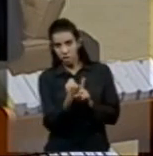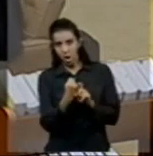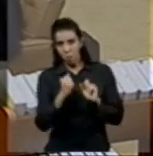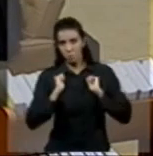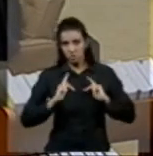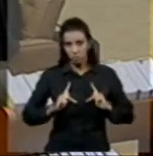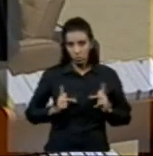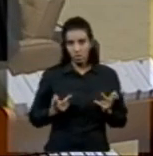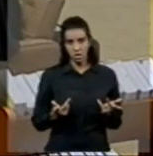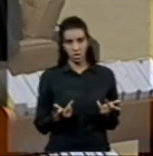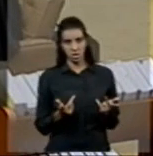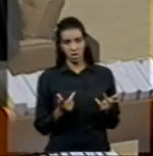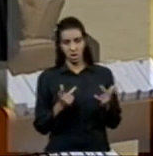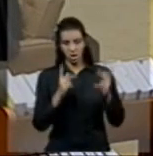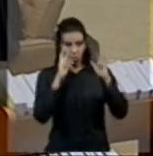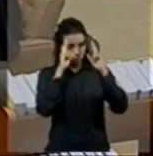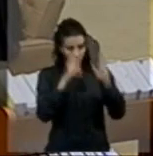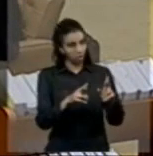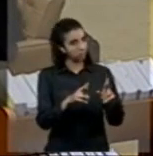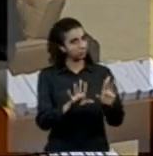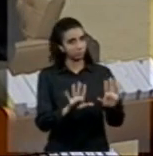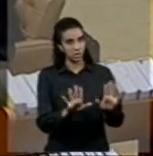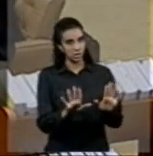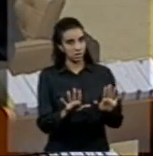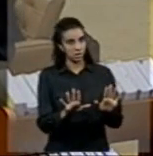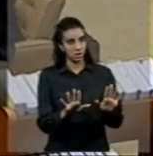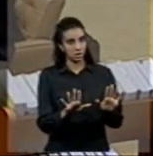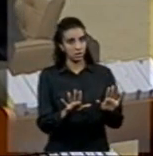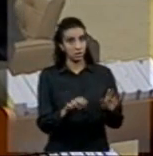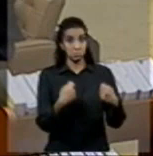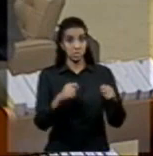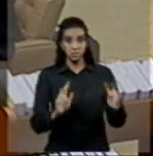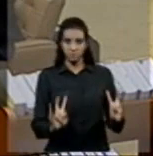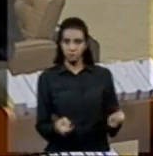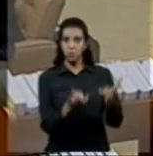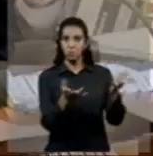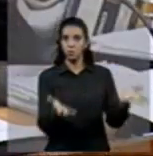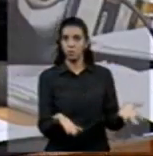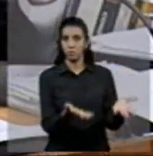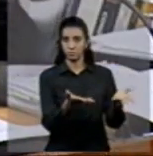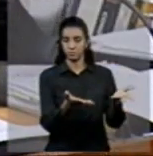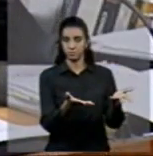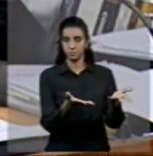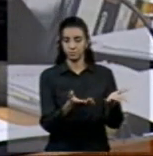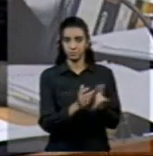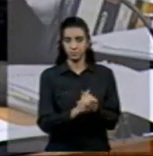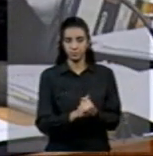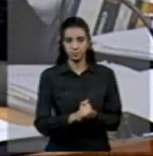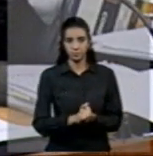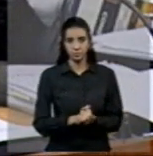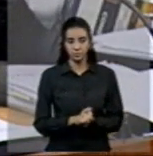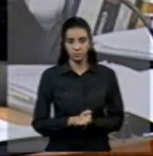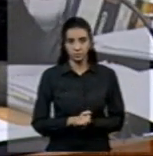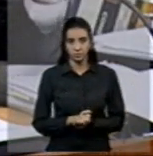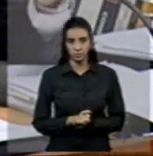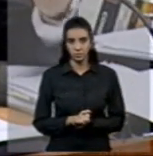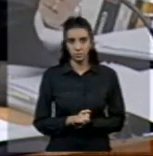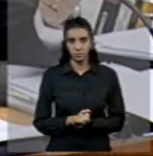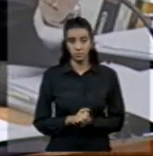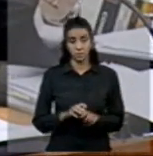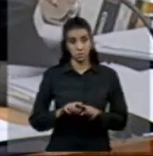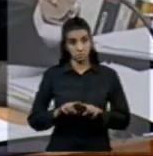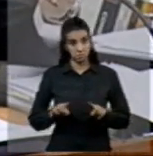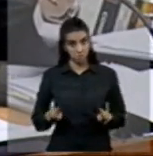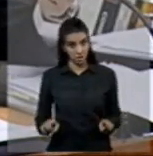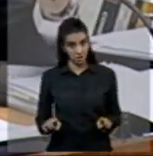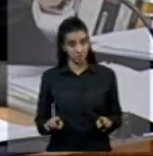previdenciários, desrespeitar a valorização do trabalho, mas aí são eventuais